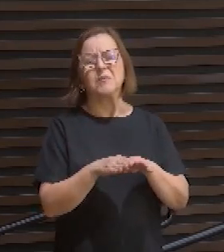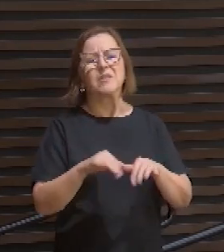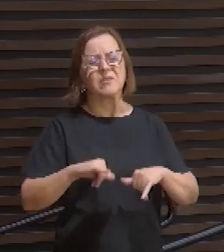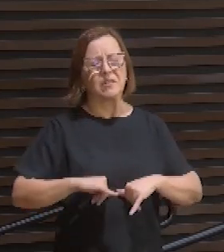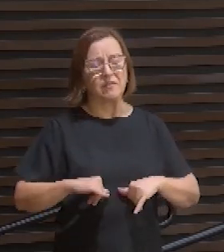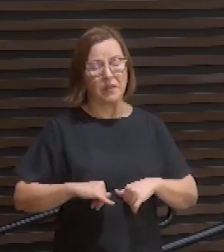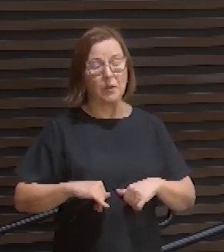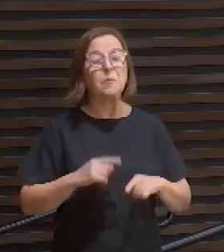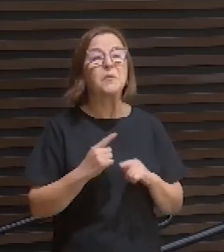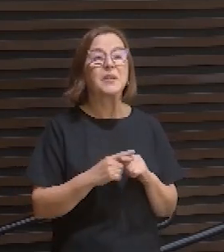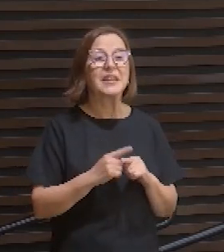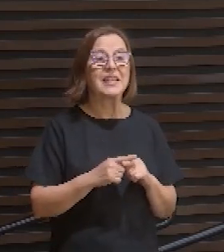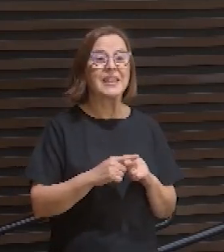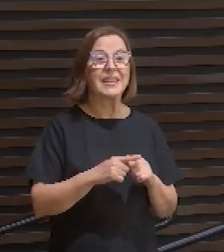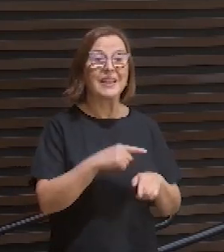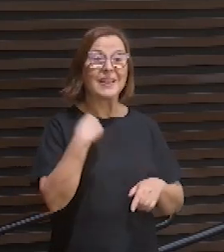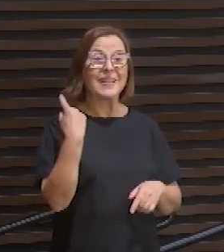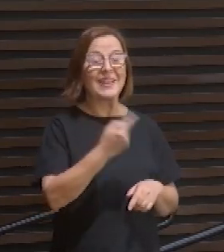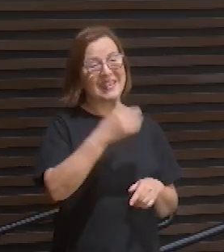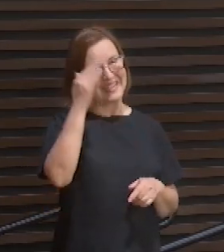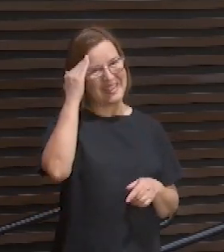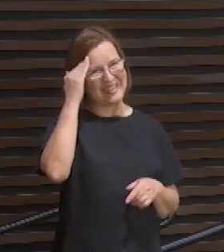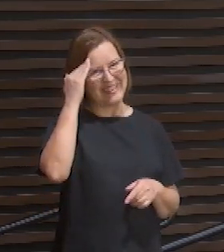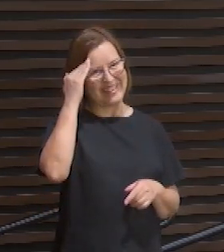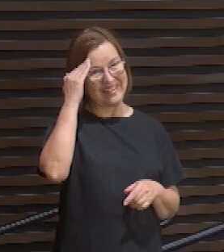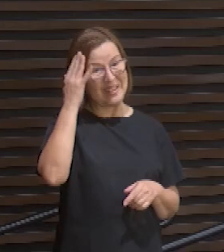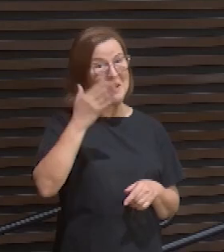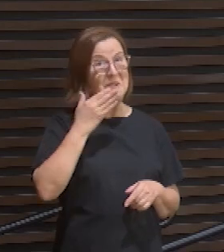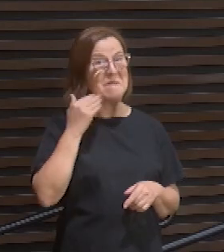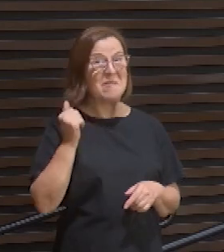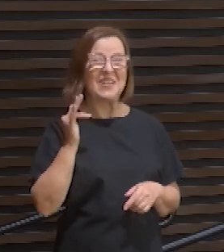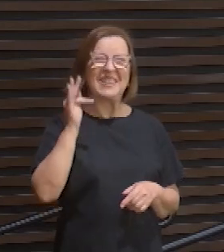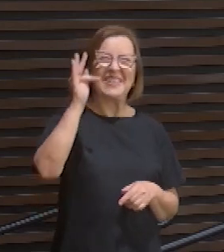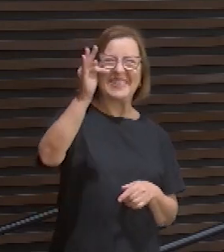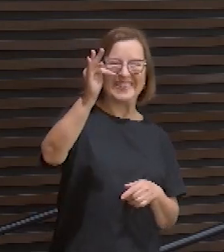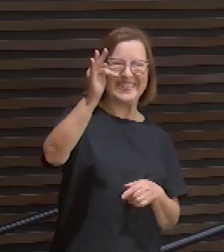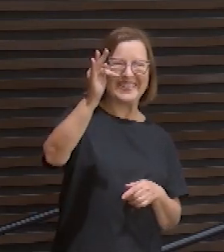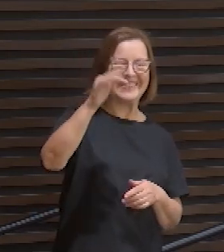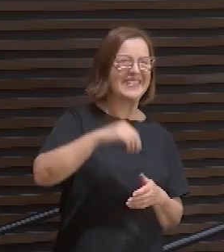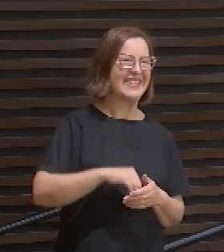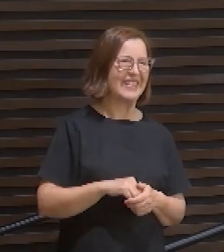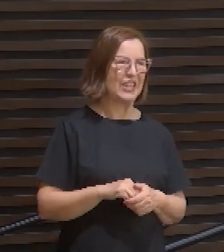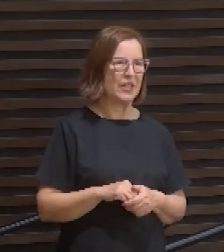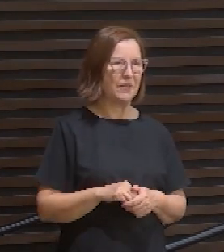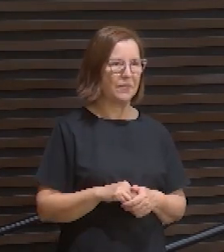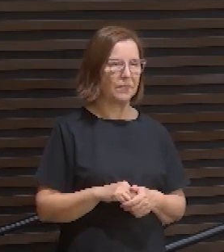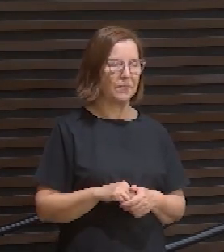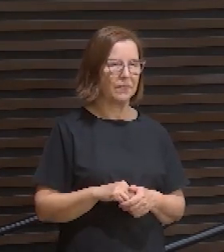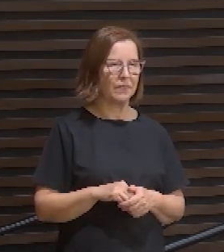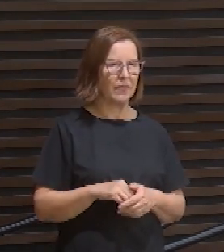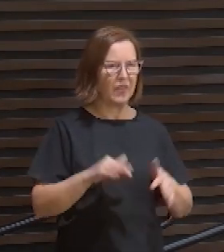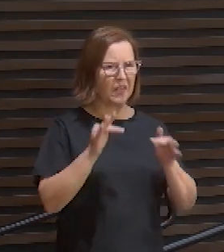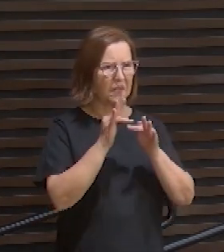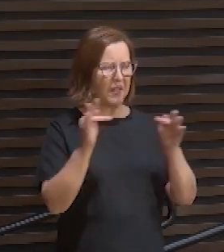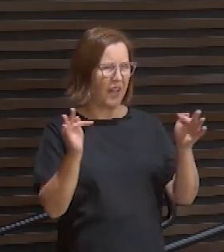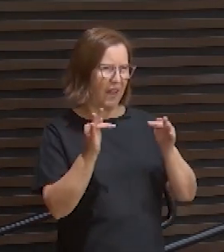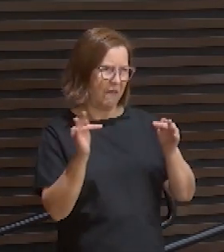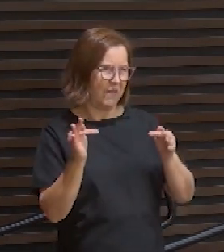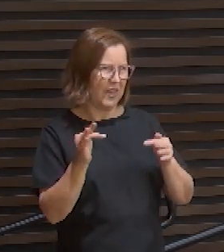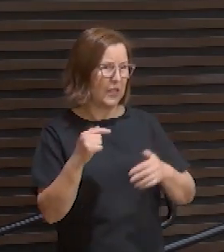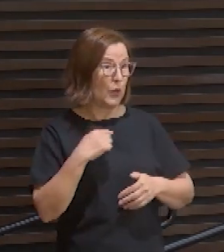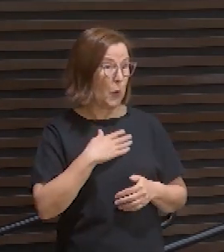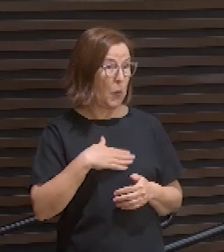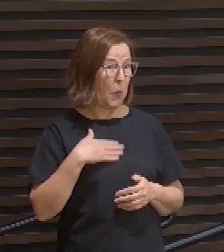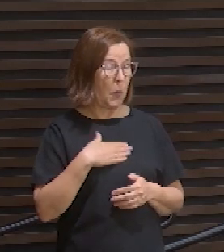nós sabemos que o melhor ainda está por vir. Aquela frase do Jonathan Edwards, eu gosto muito, irmãos. Ele